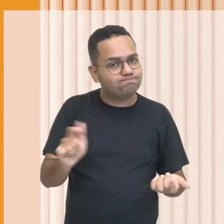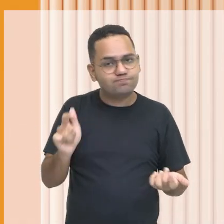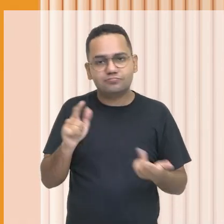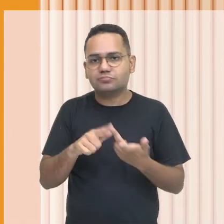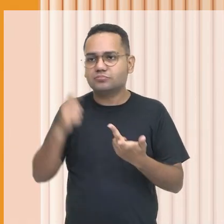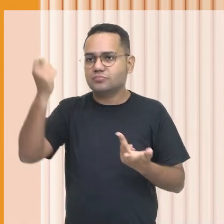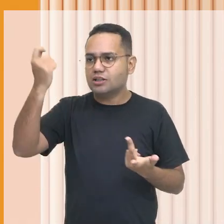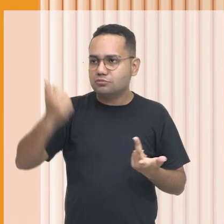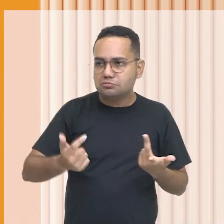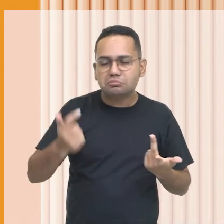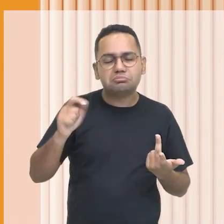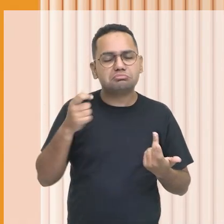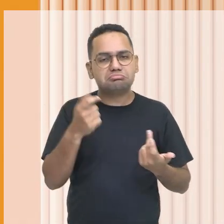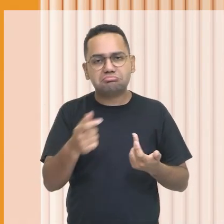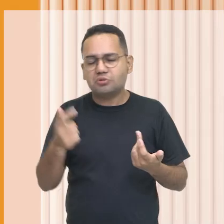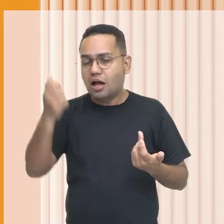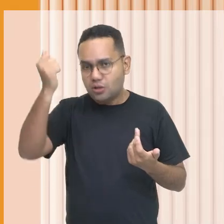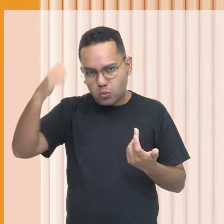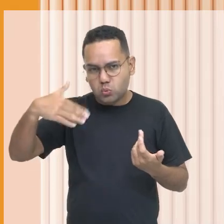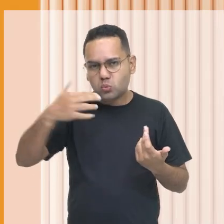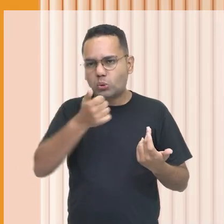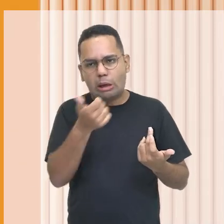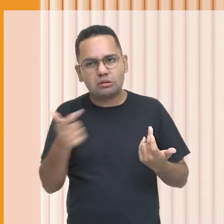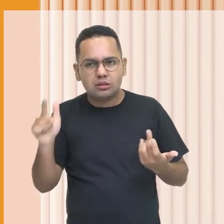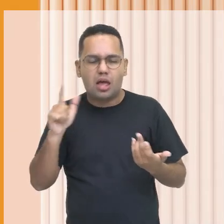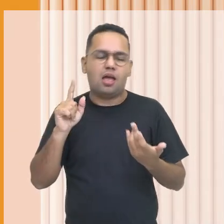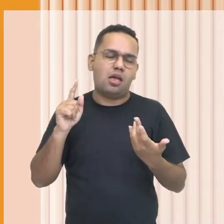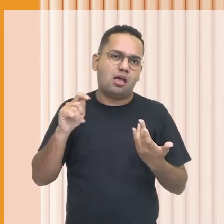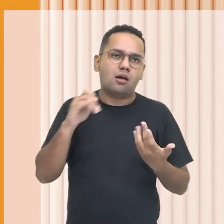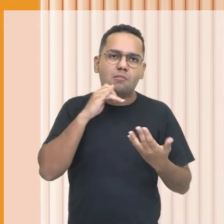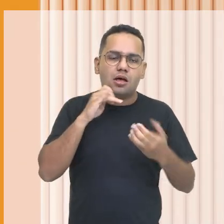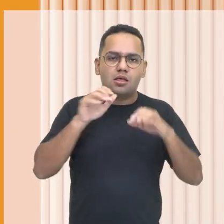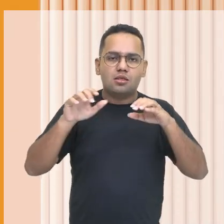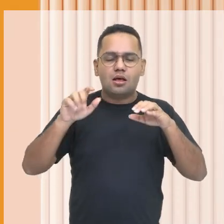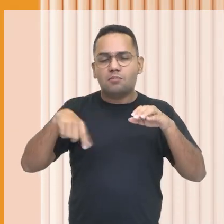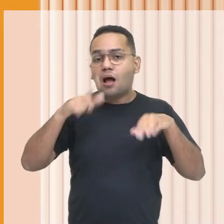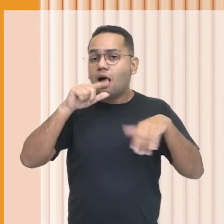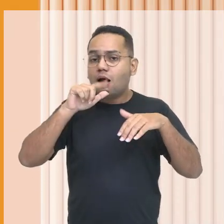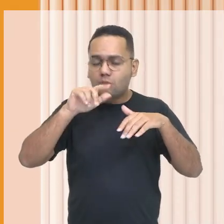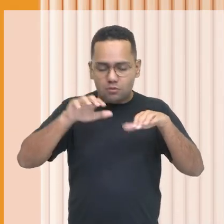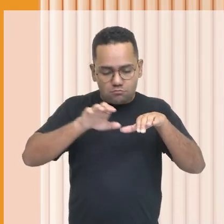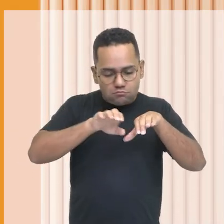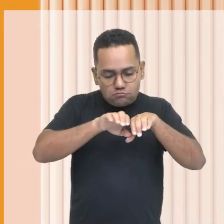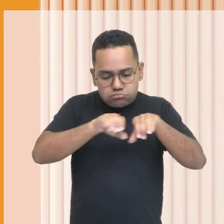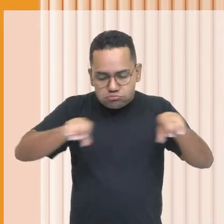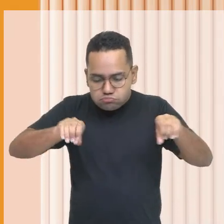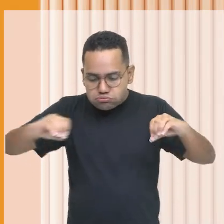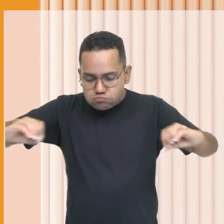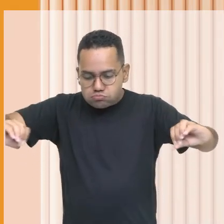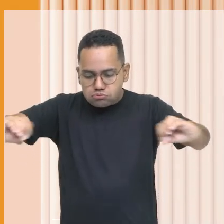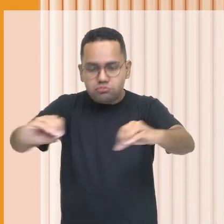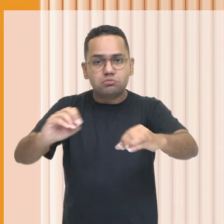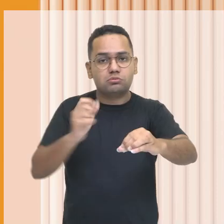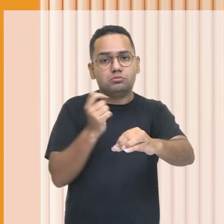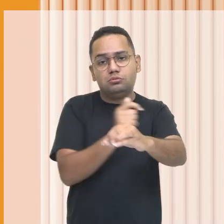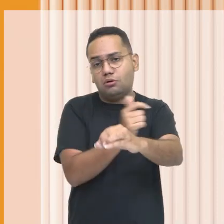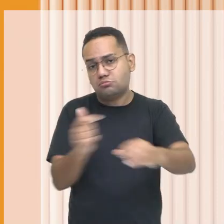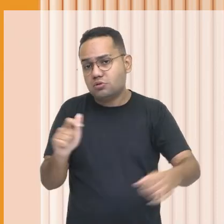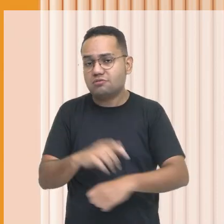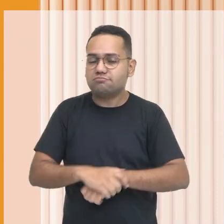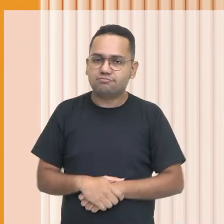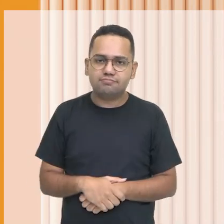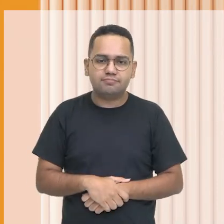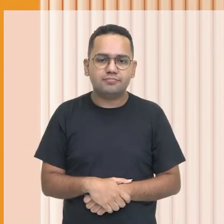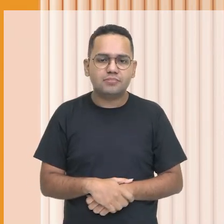água encanada. Então, por falta de melhores condições de vida, então muita gente, por viver nessas